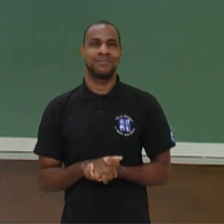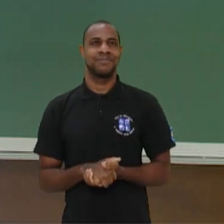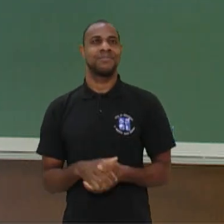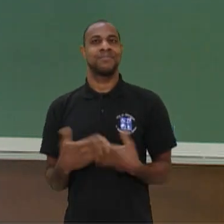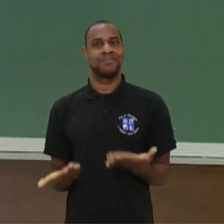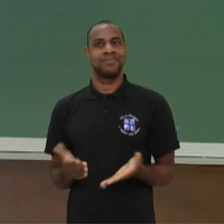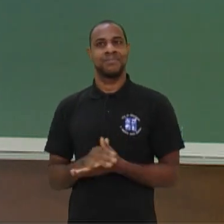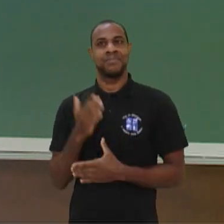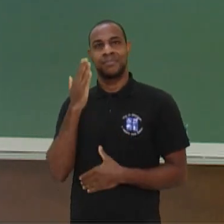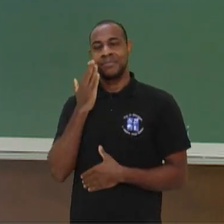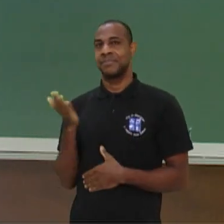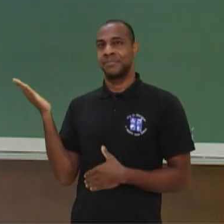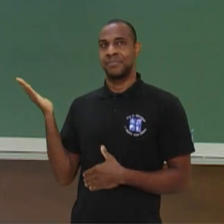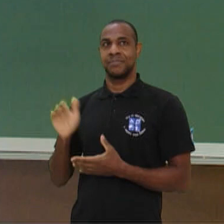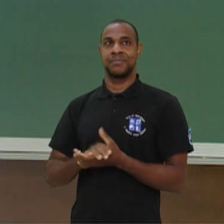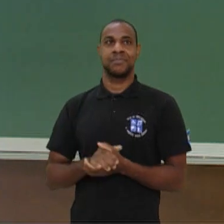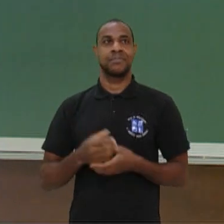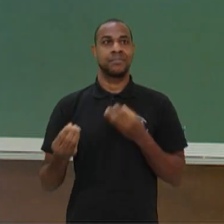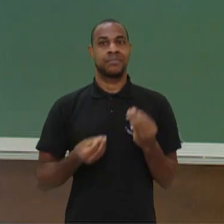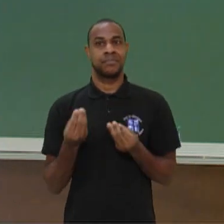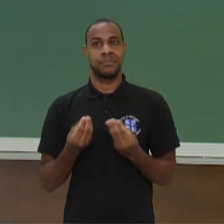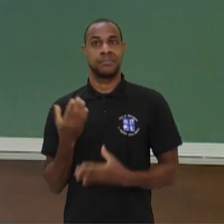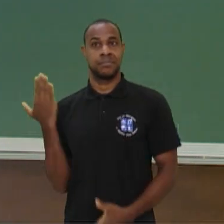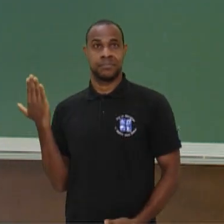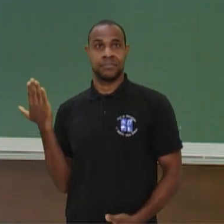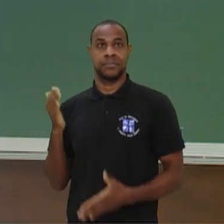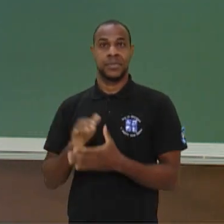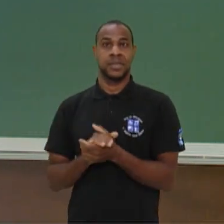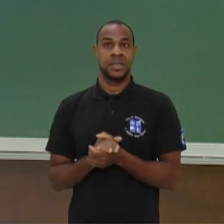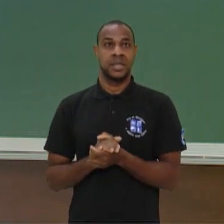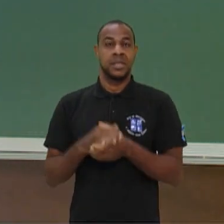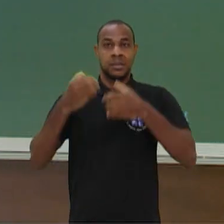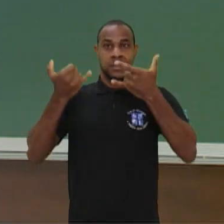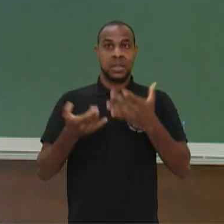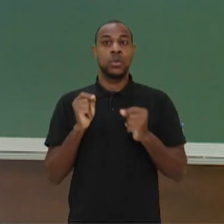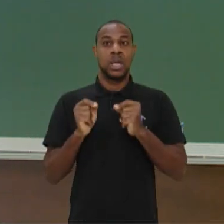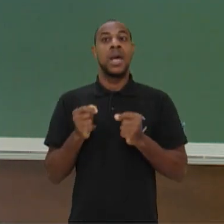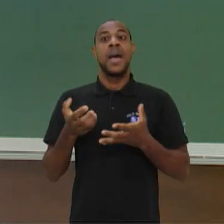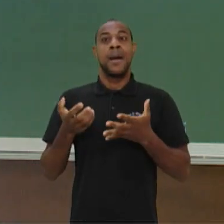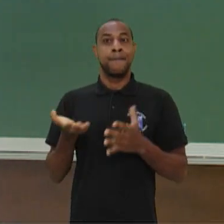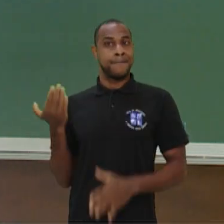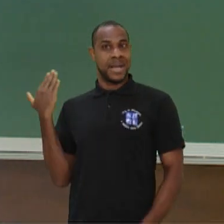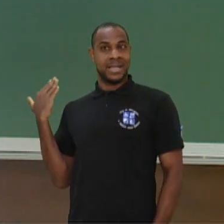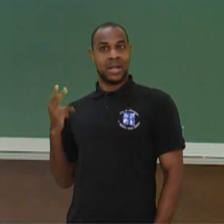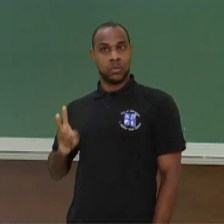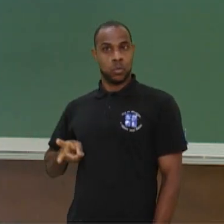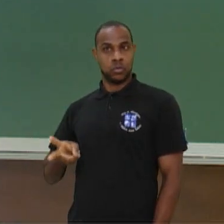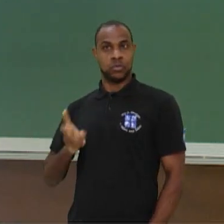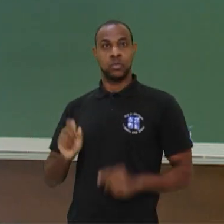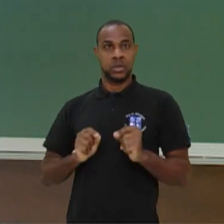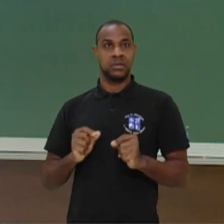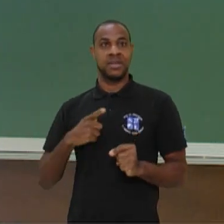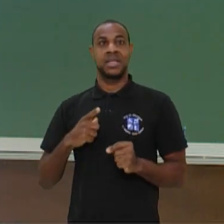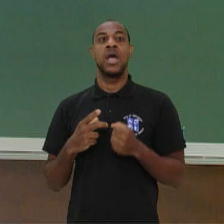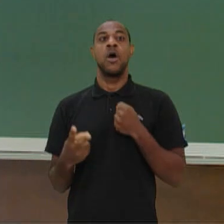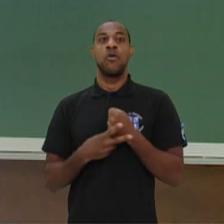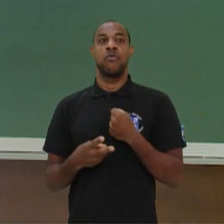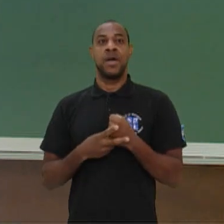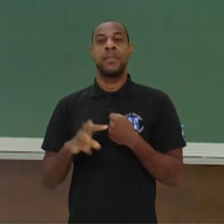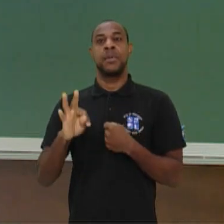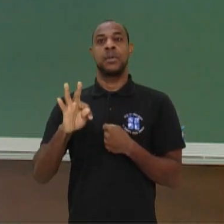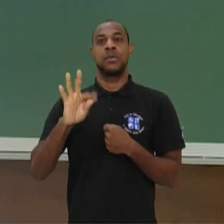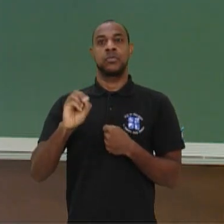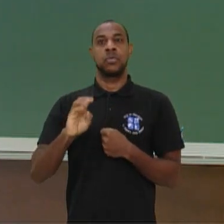Como nós vamos fazer a nossa junção? Sempre que vamos trabalhar com passado contínuo, vamos ter o verbo to be no